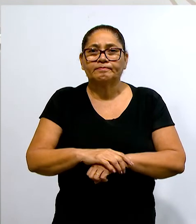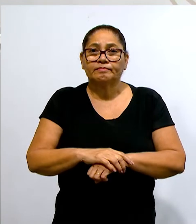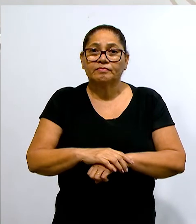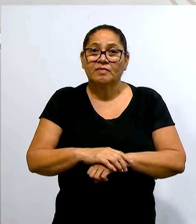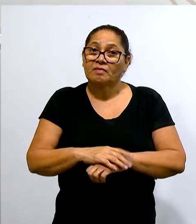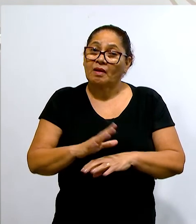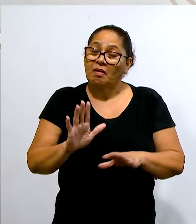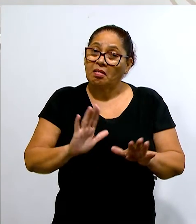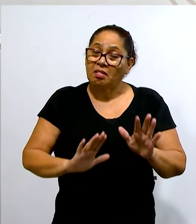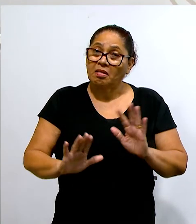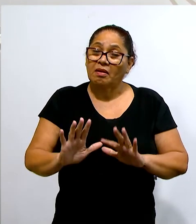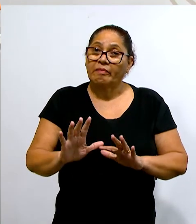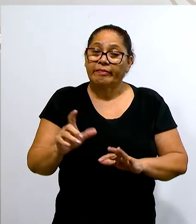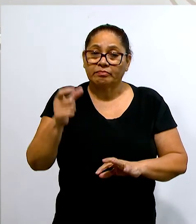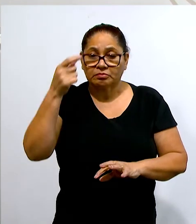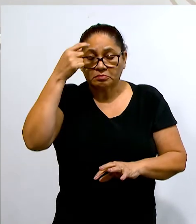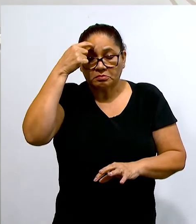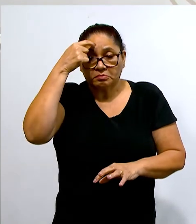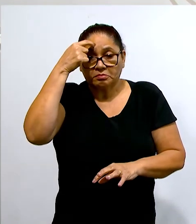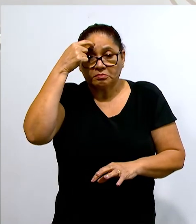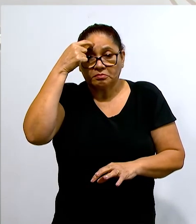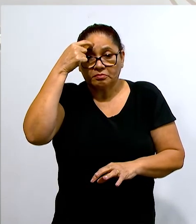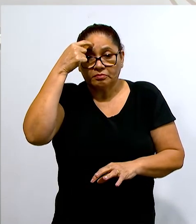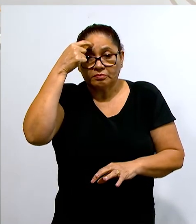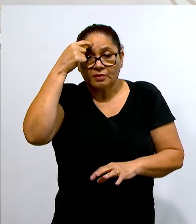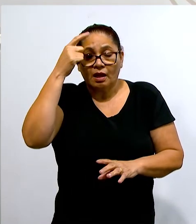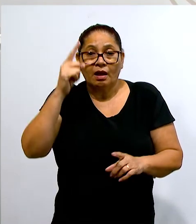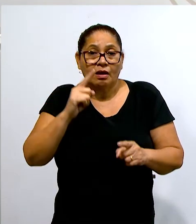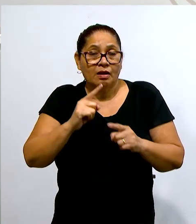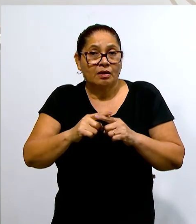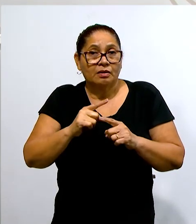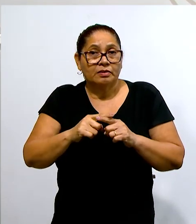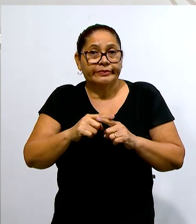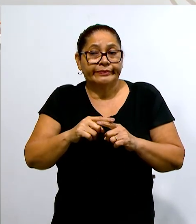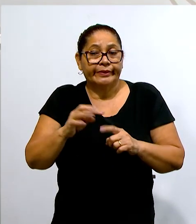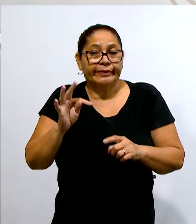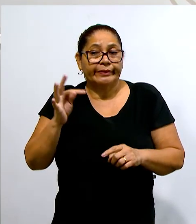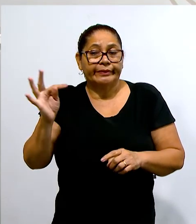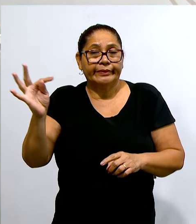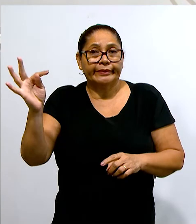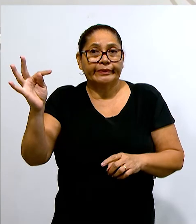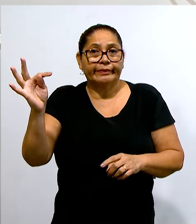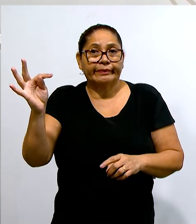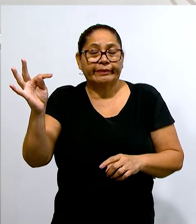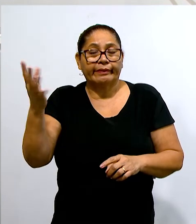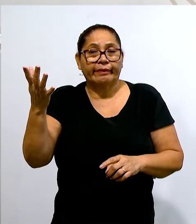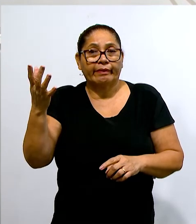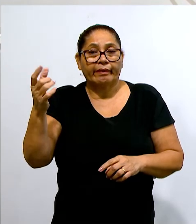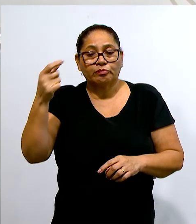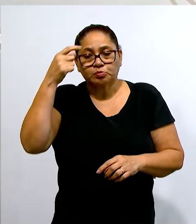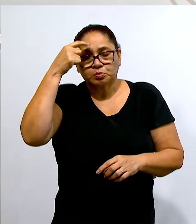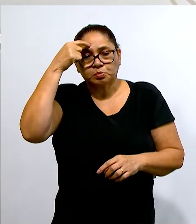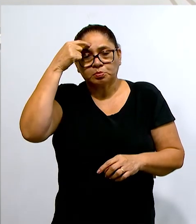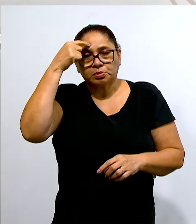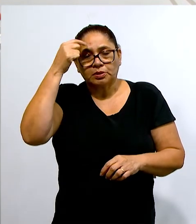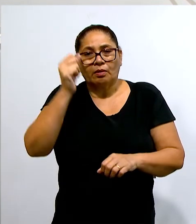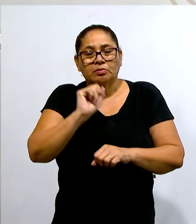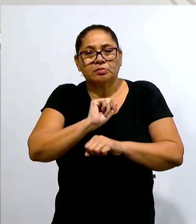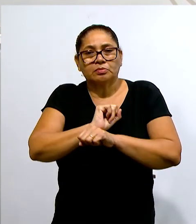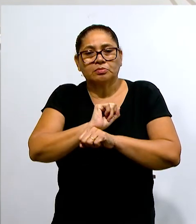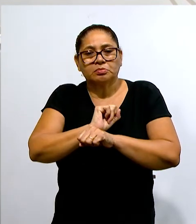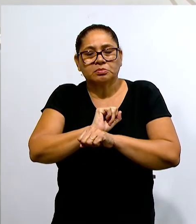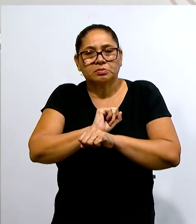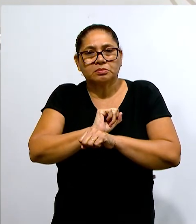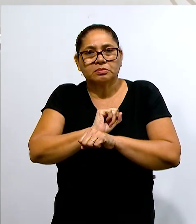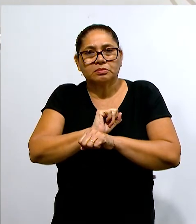vezes é inconsciente. Se está inconsciente, então é porque eu tenho uma teoria inconsciente ali, sedimentada,